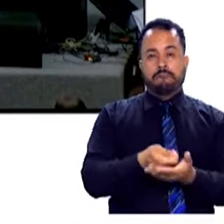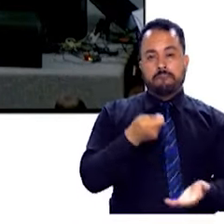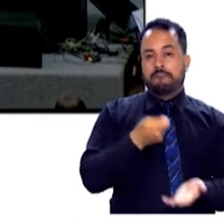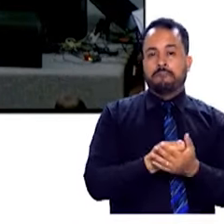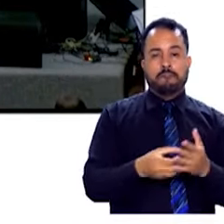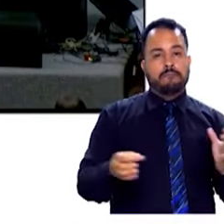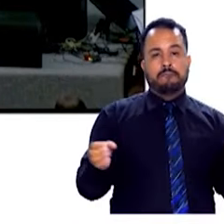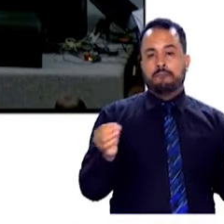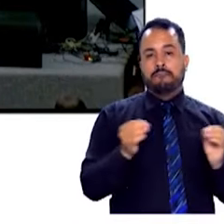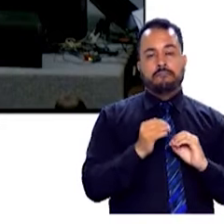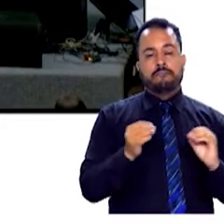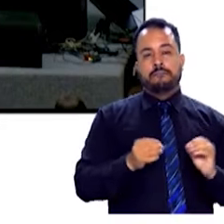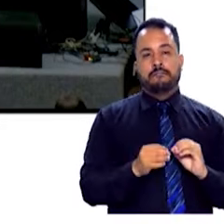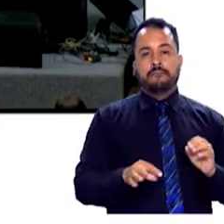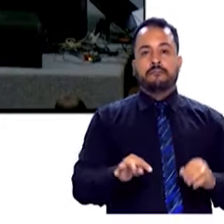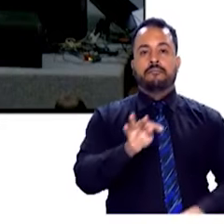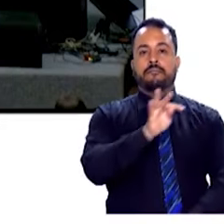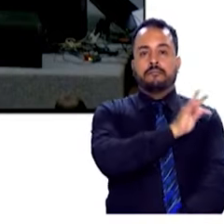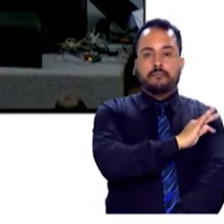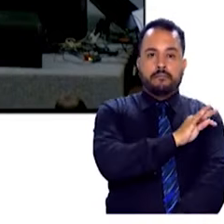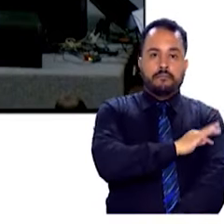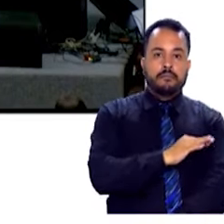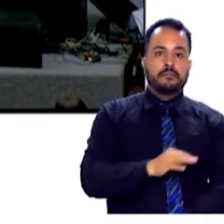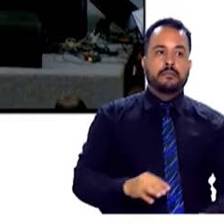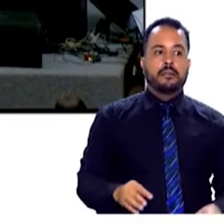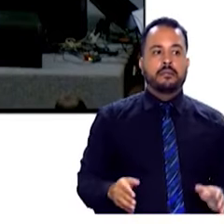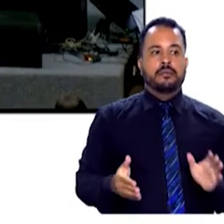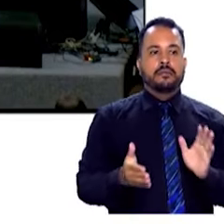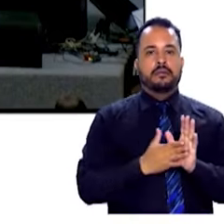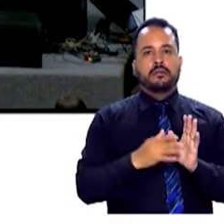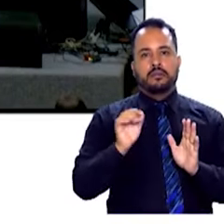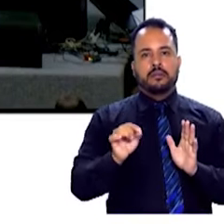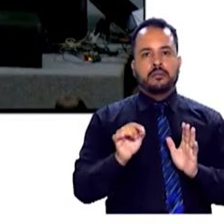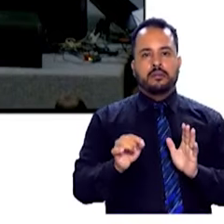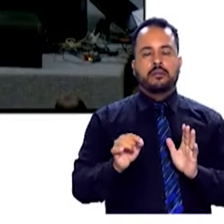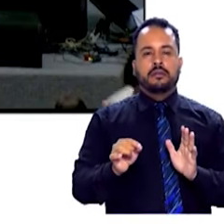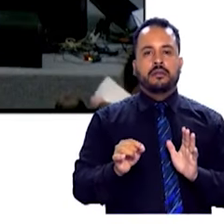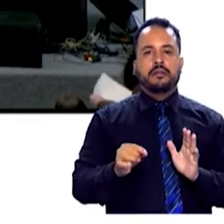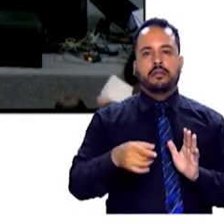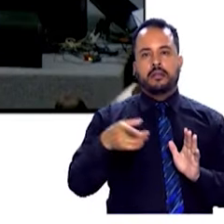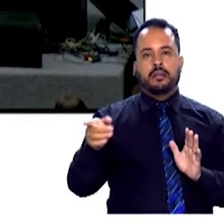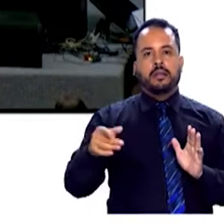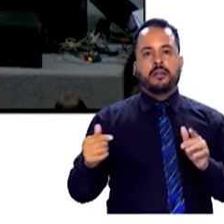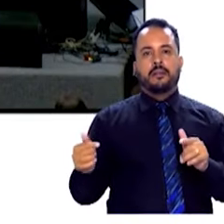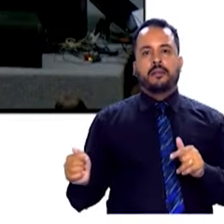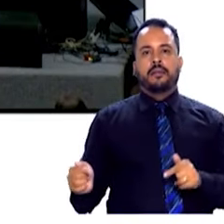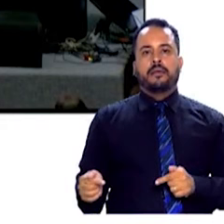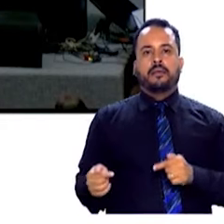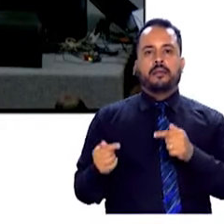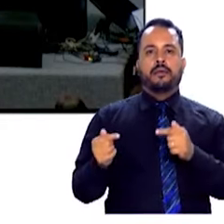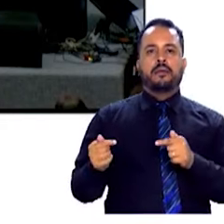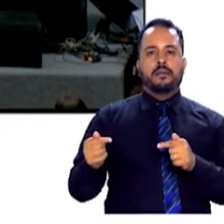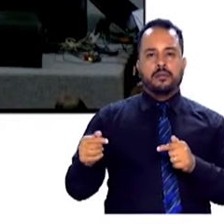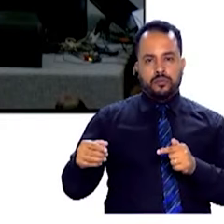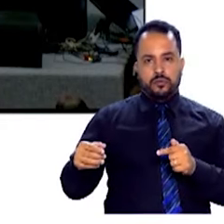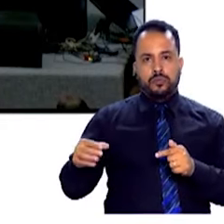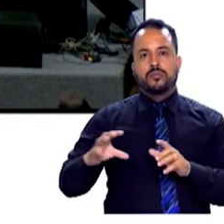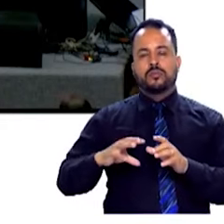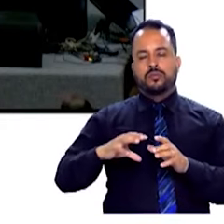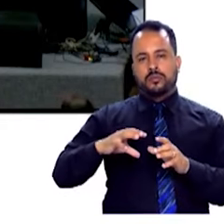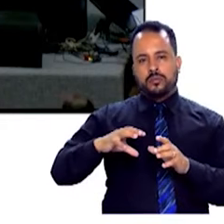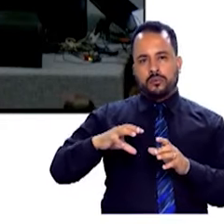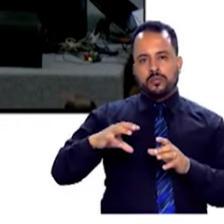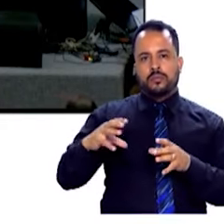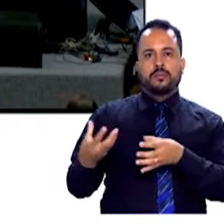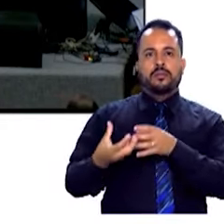ou seja Tecnicamente O parlamento pode revogar Inclusive a existência do Parlamento escocês então por isso é uma federação atípica não